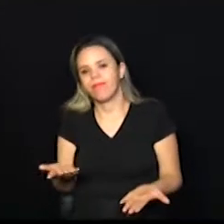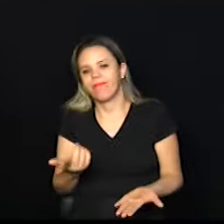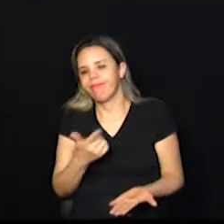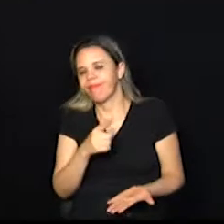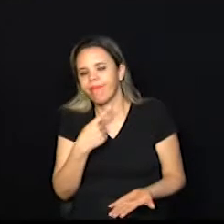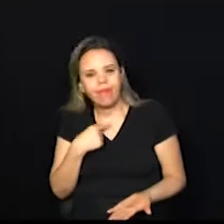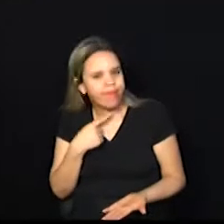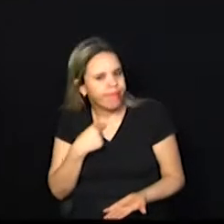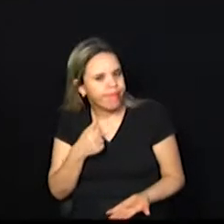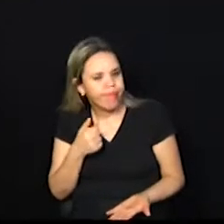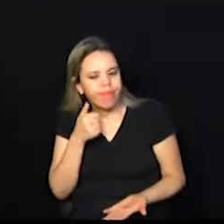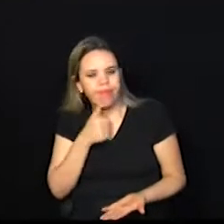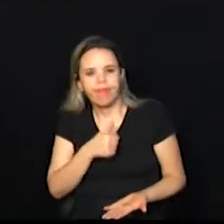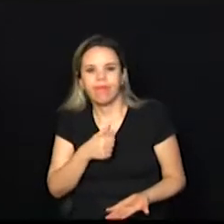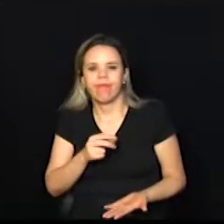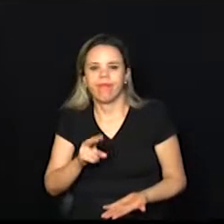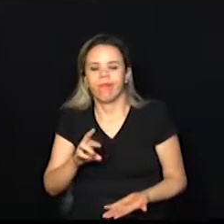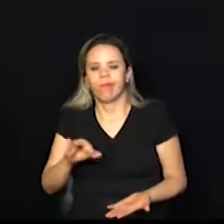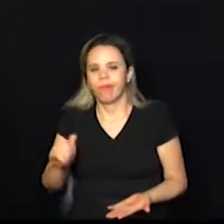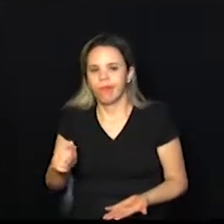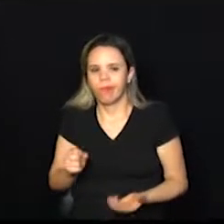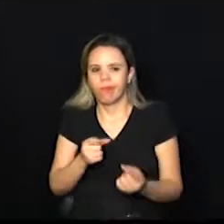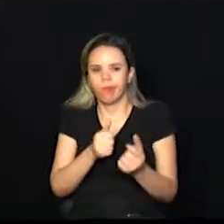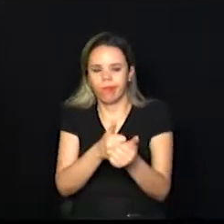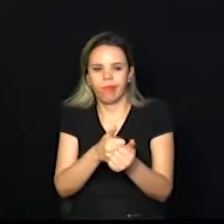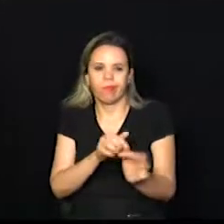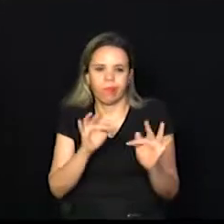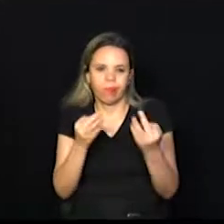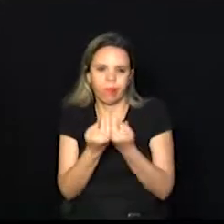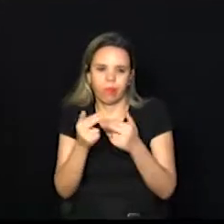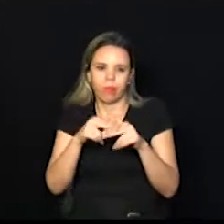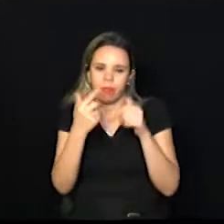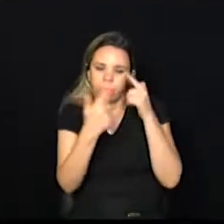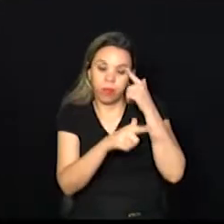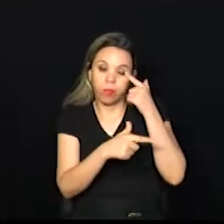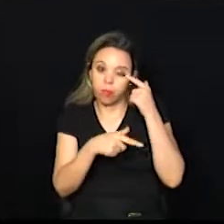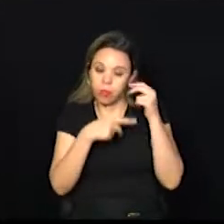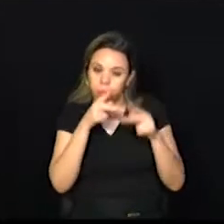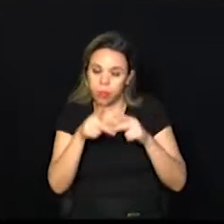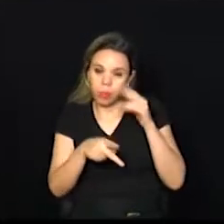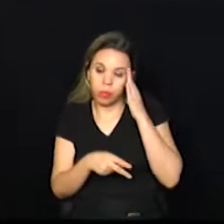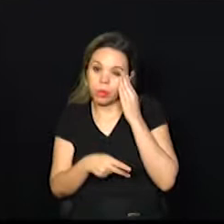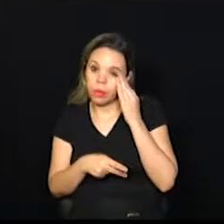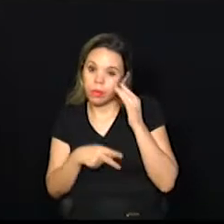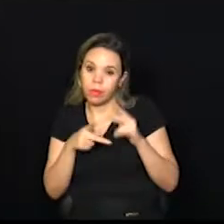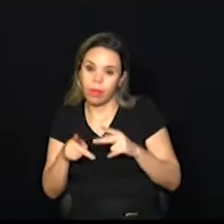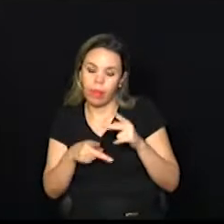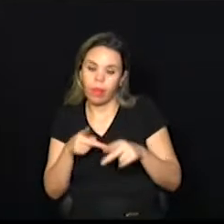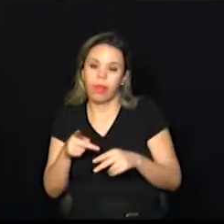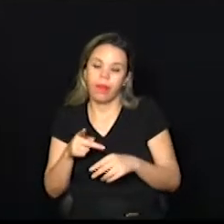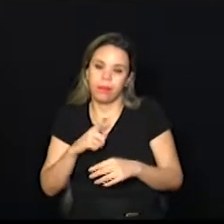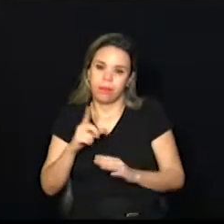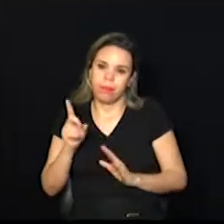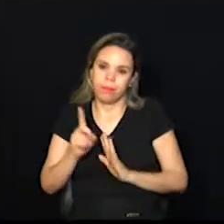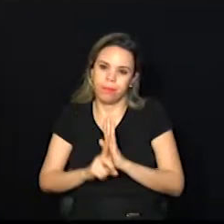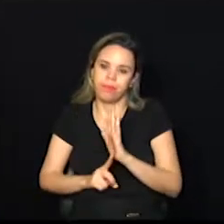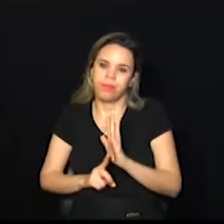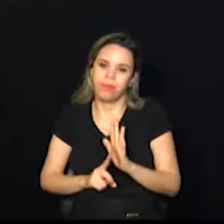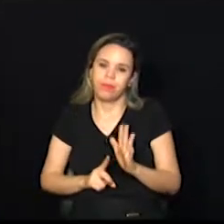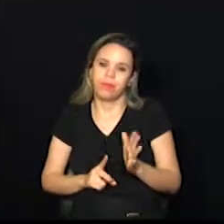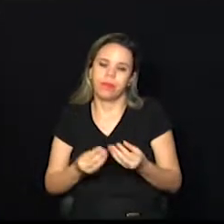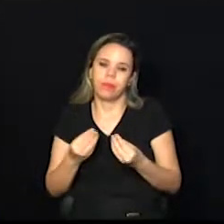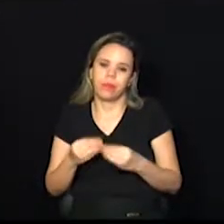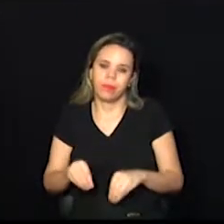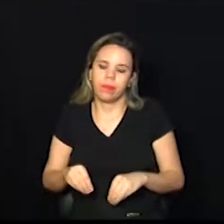da mulher, o CREAS permanece acompanhando a família devido ao outro membro ser com direitos violados.